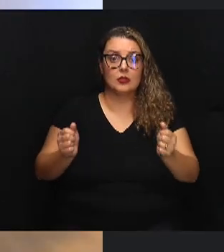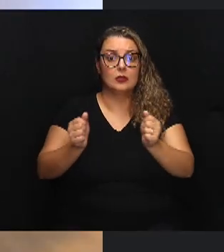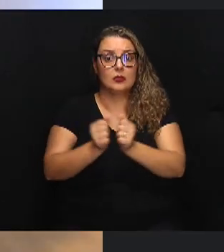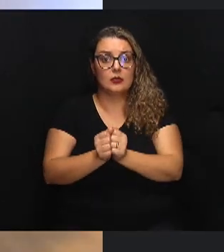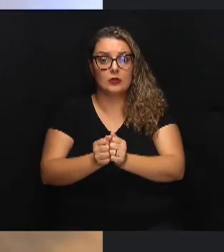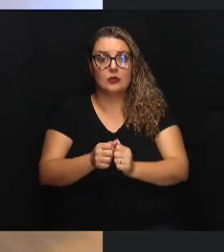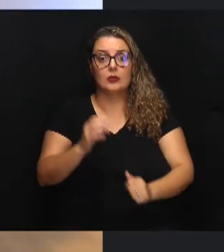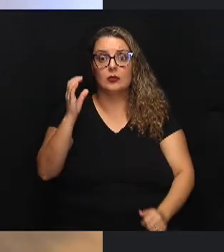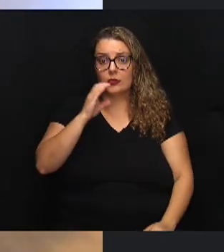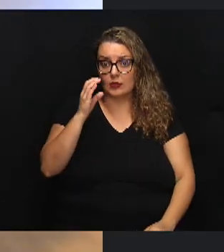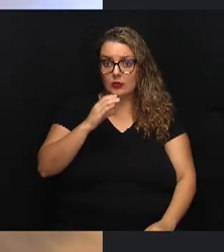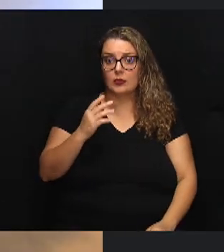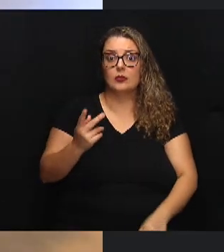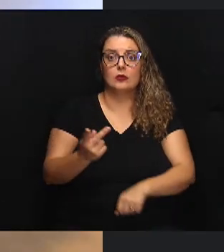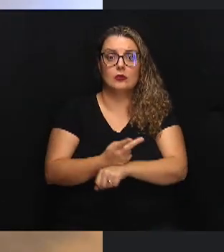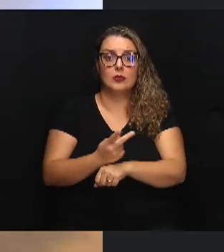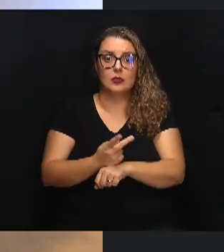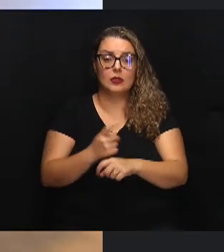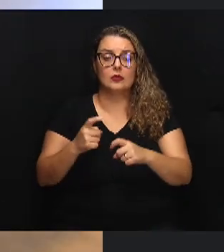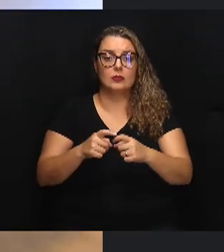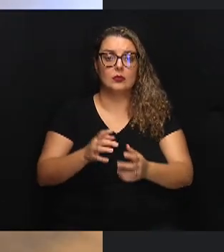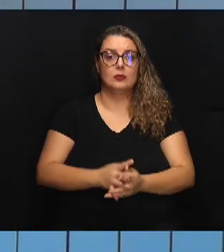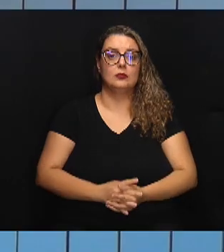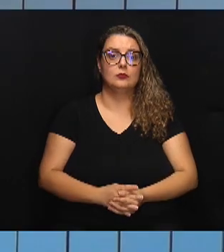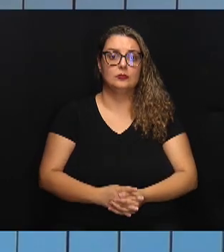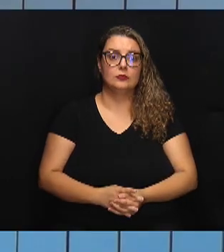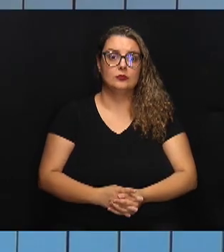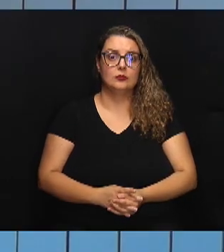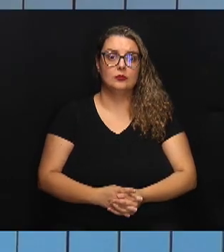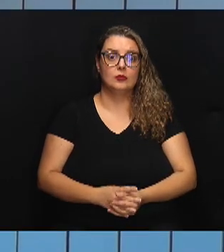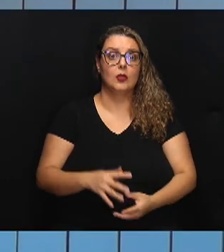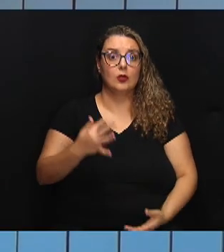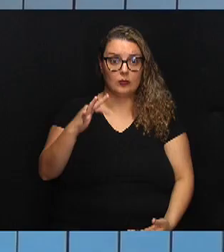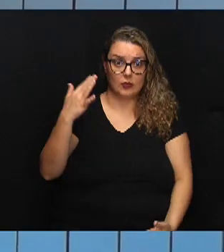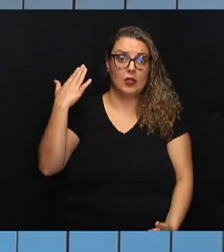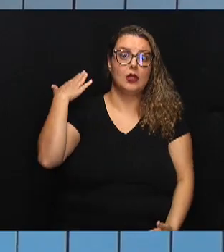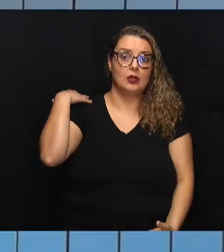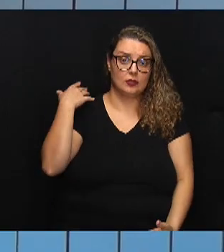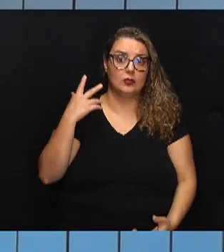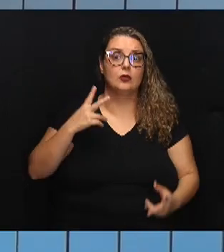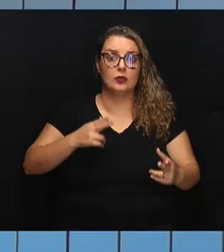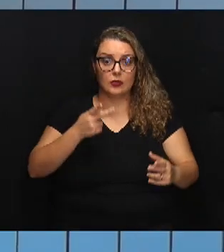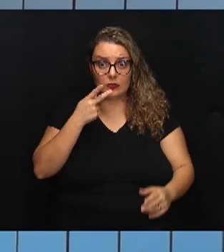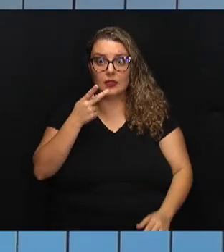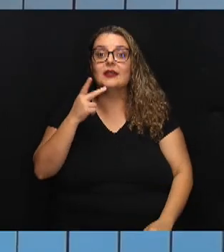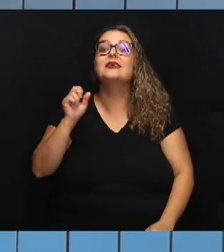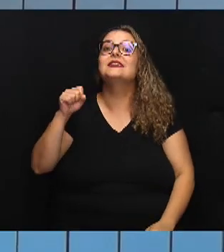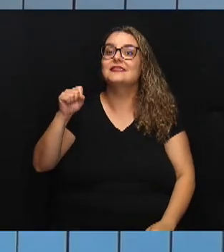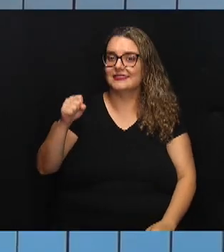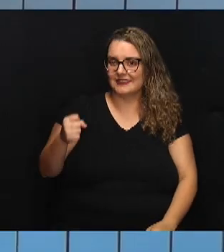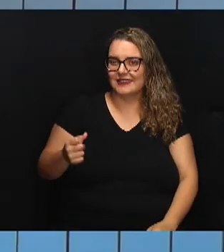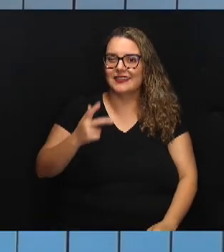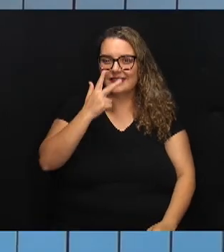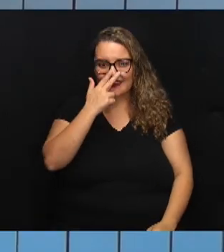correr para procurar ajuda médica. Ou uma dor nas costas, né? Como a gente comentou, que pode parecer que